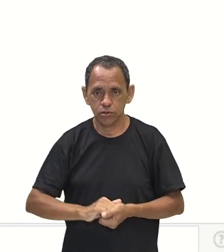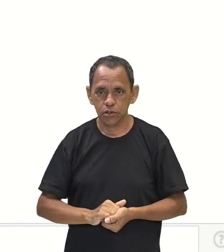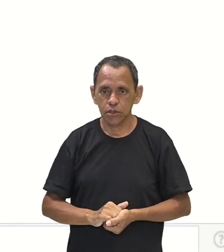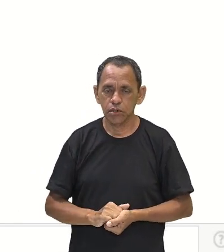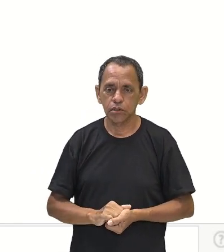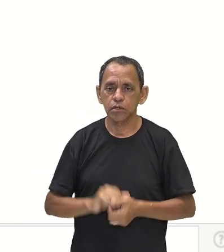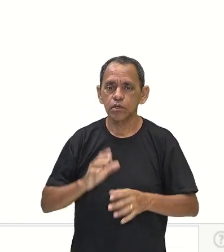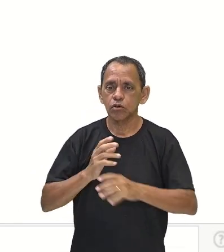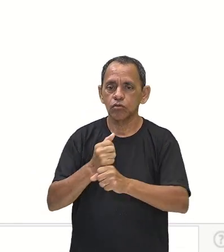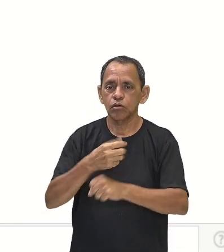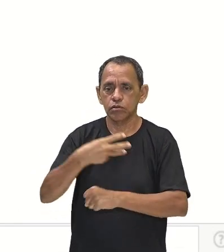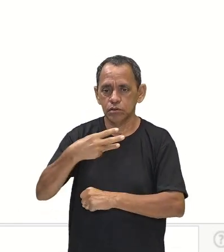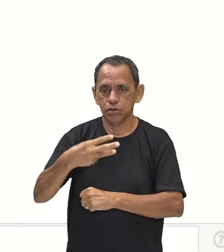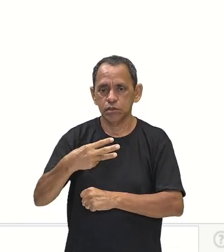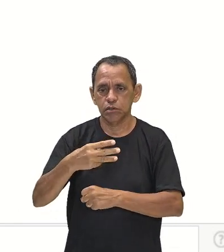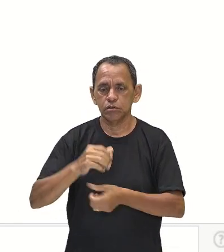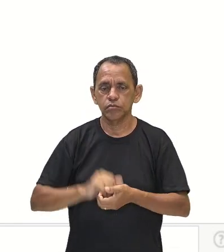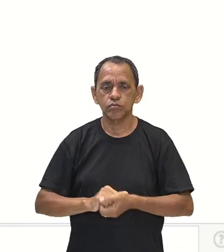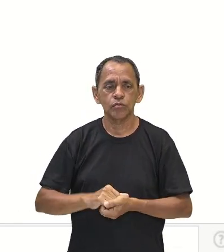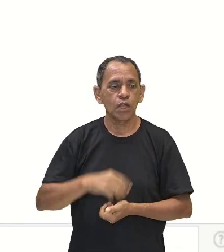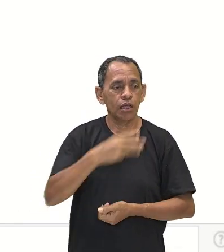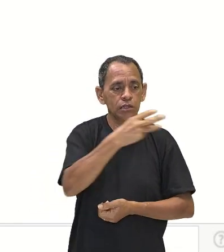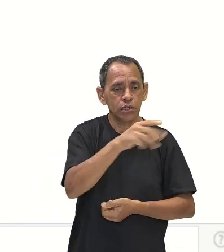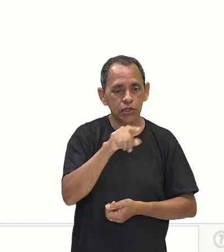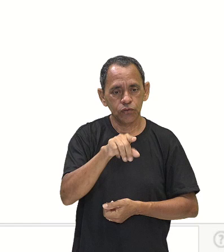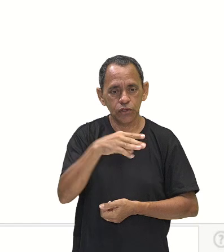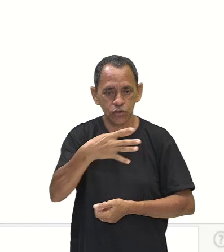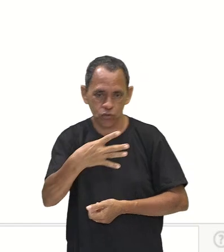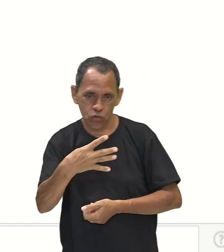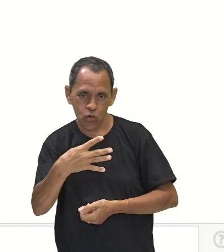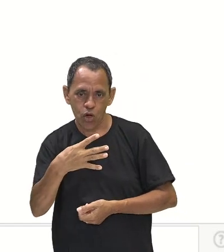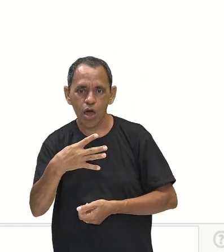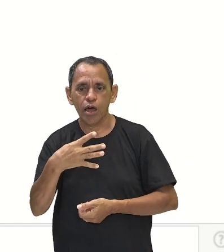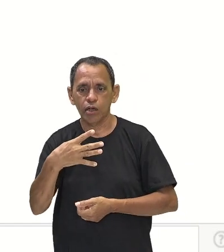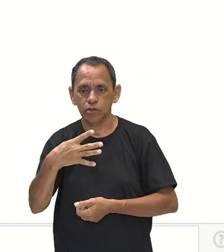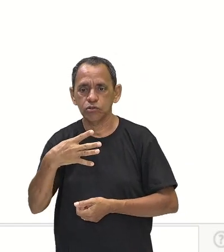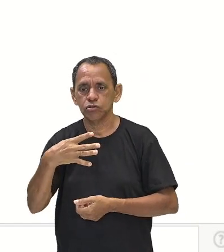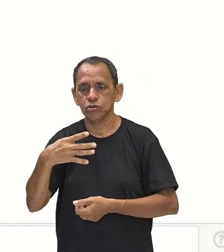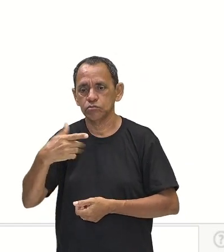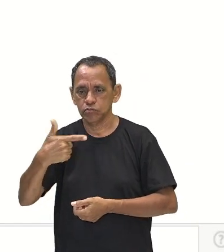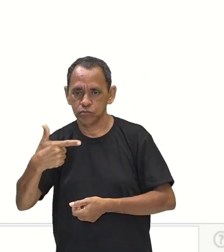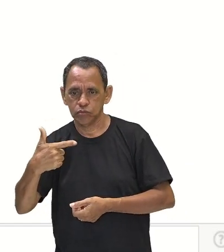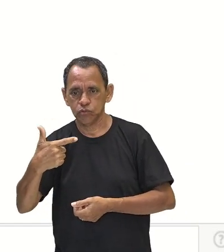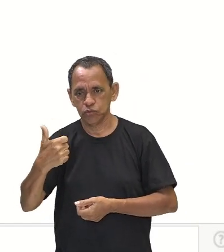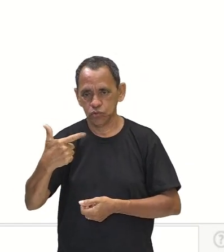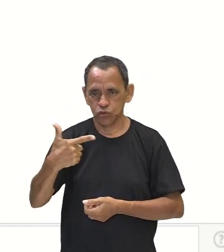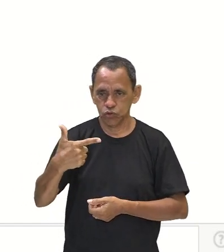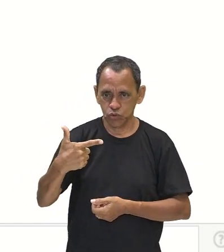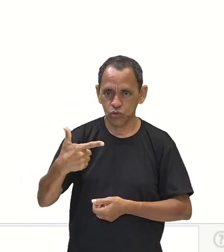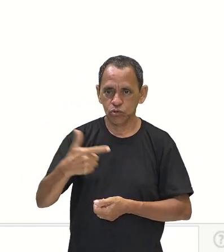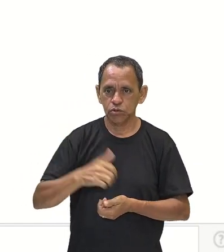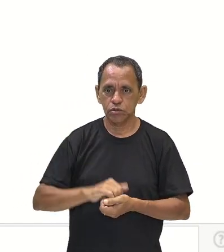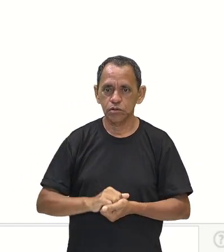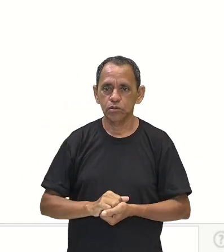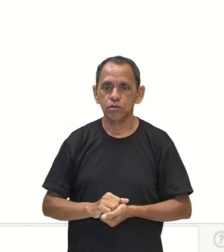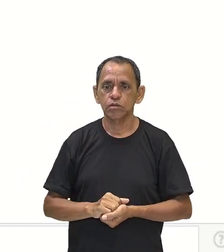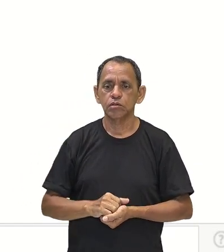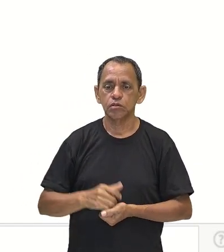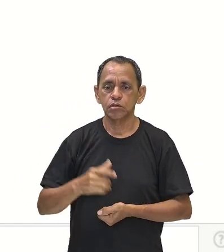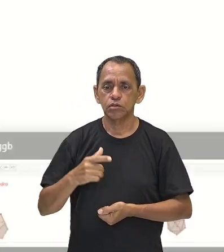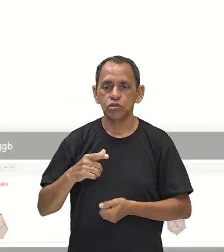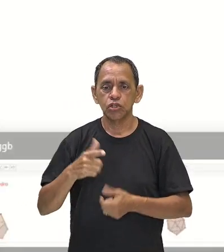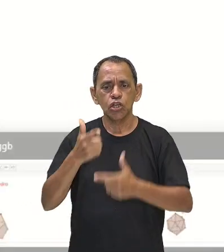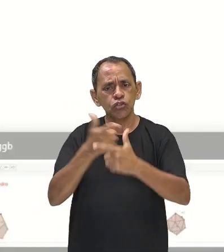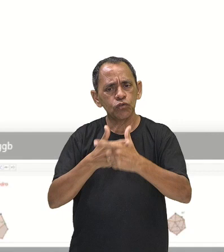3, né? Vezes 4, 12, dividido por 2, 6. O tetraedro possui 6 arestas.